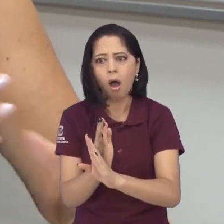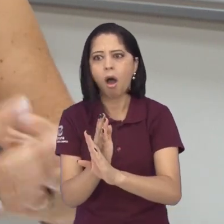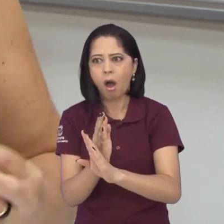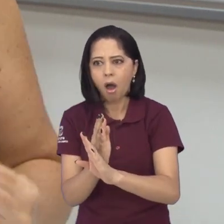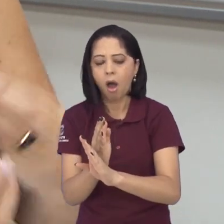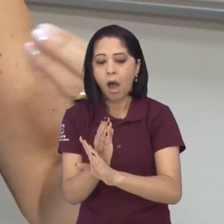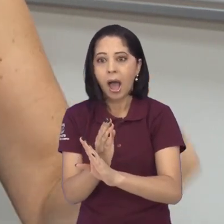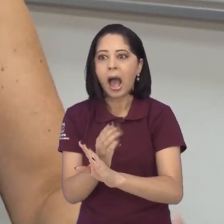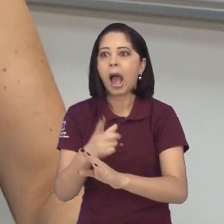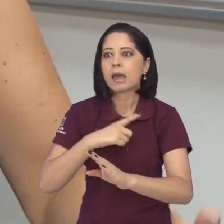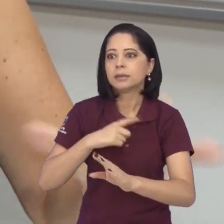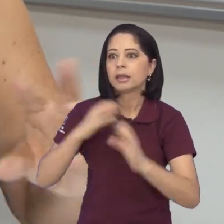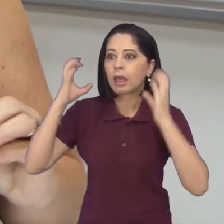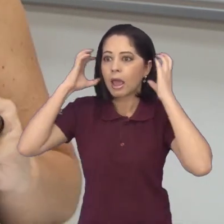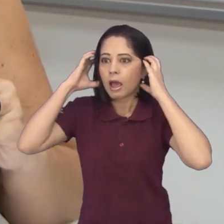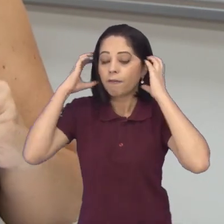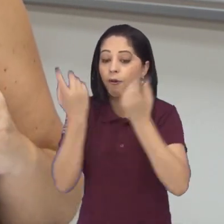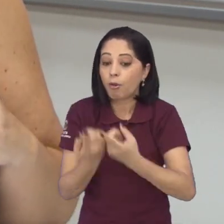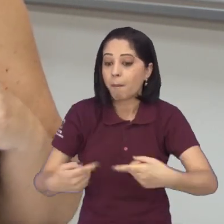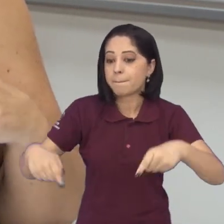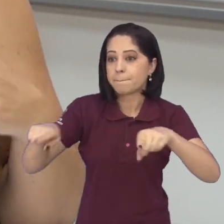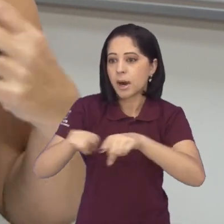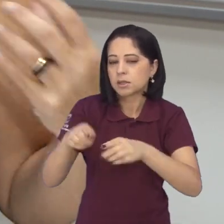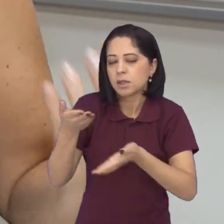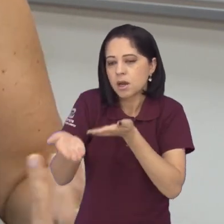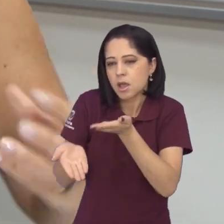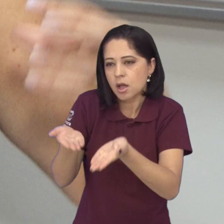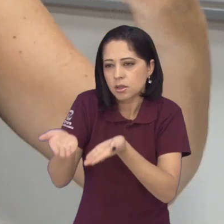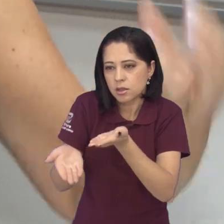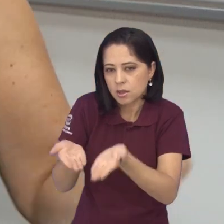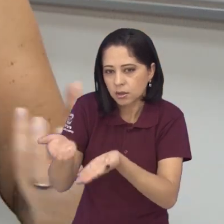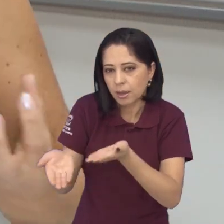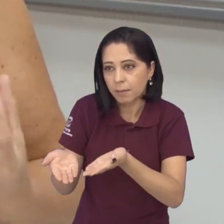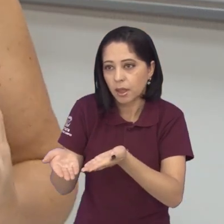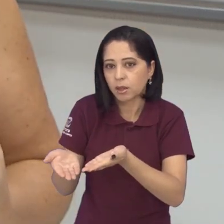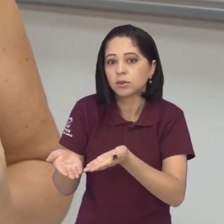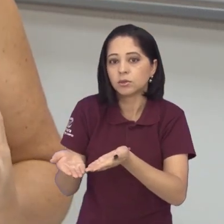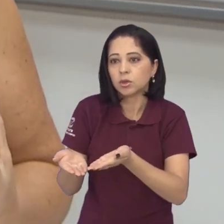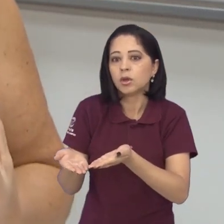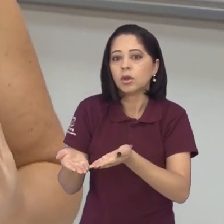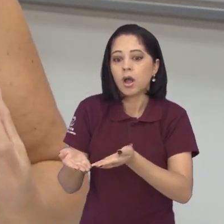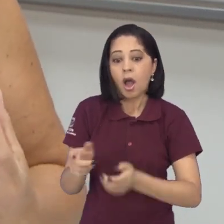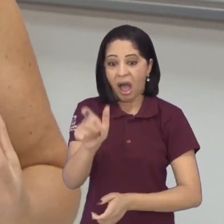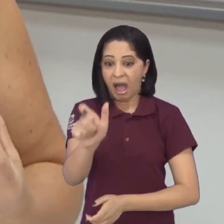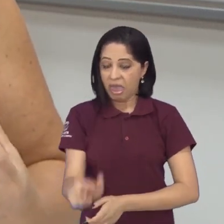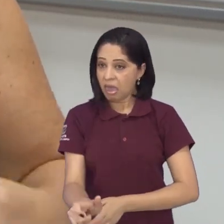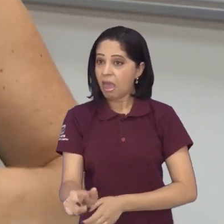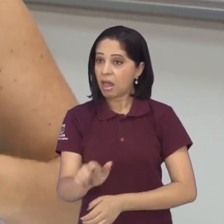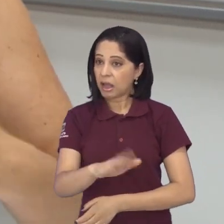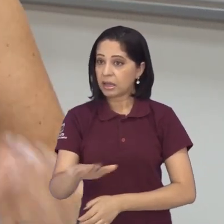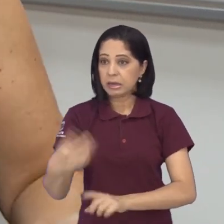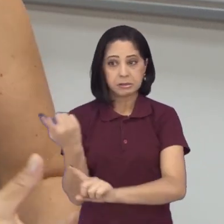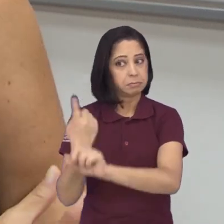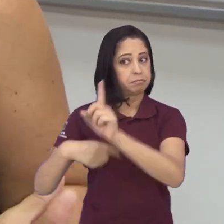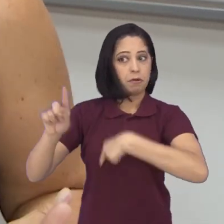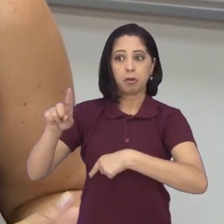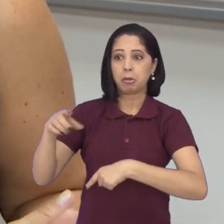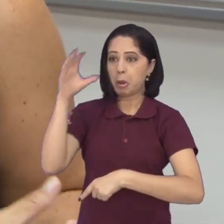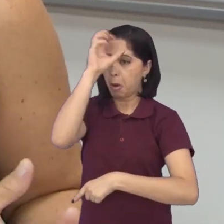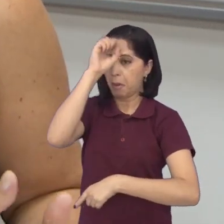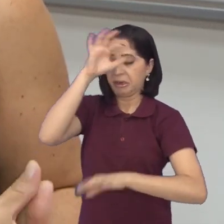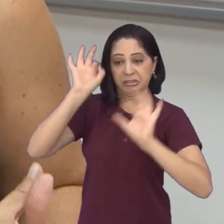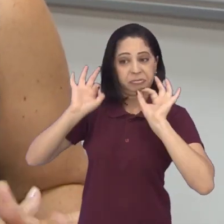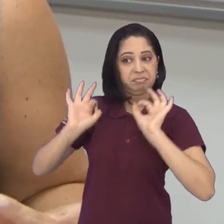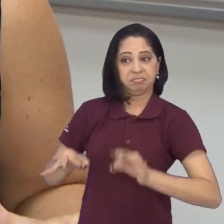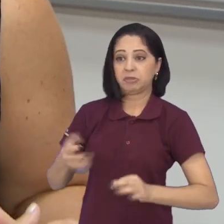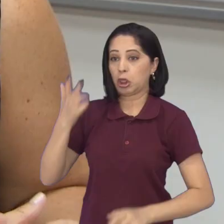a parceria com a Fono, com o trabalho realizado tanto na Fono quanto na escola, com a professora, essa criança avançou e